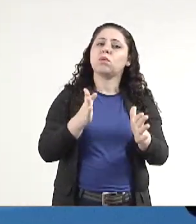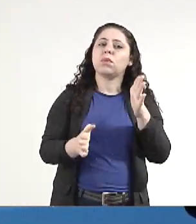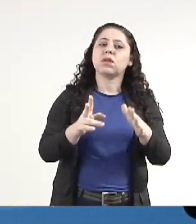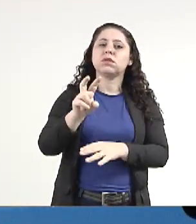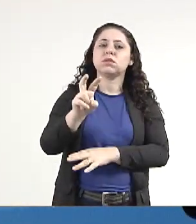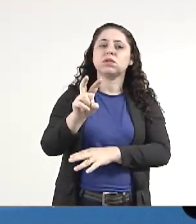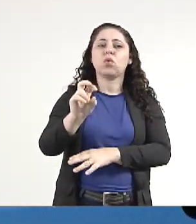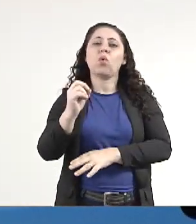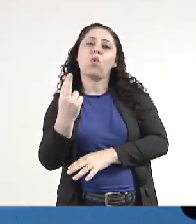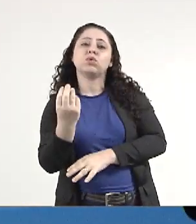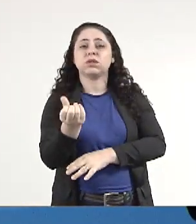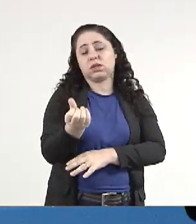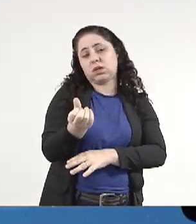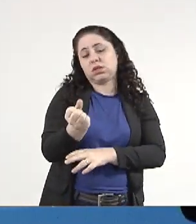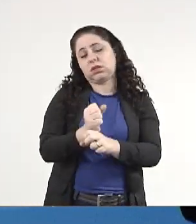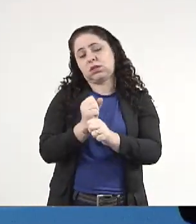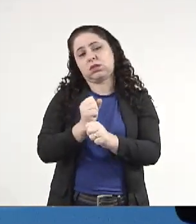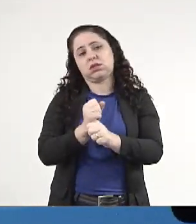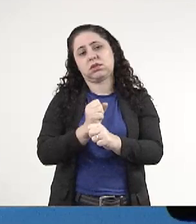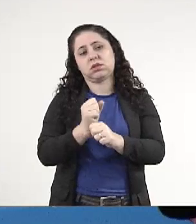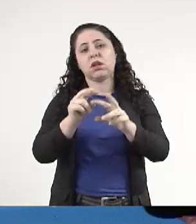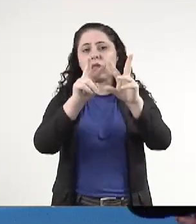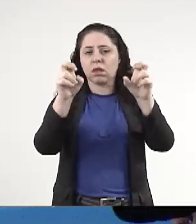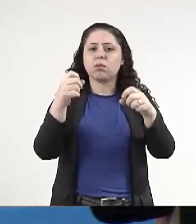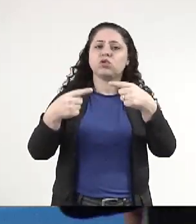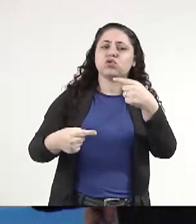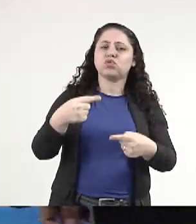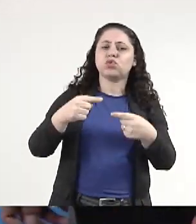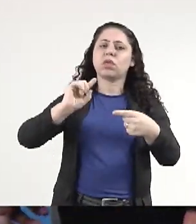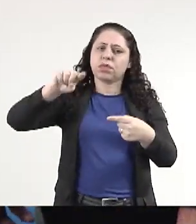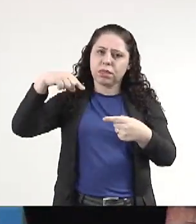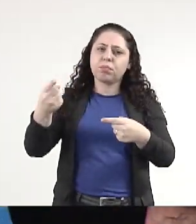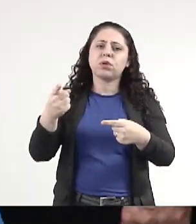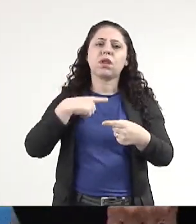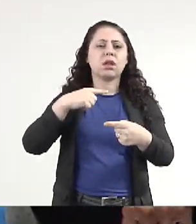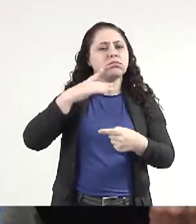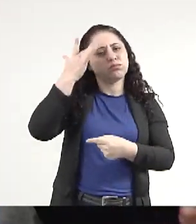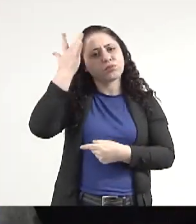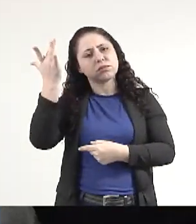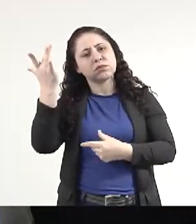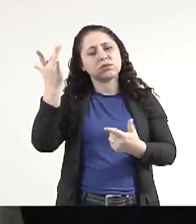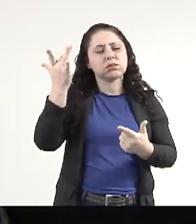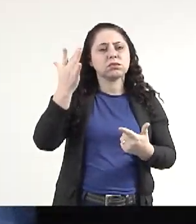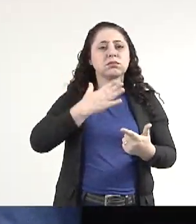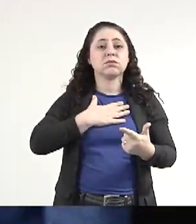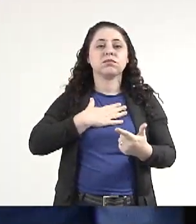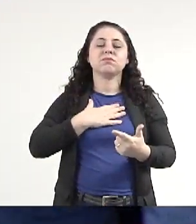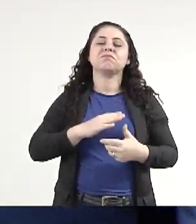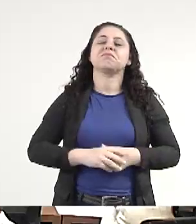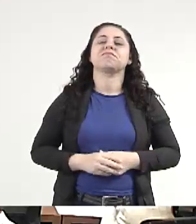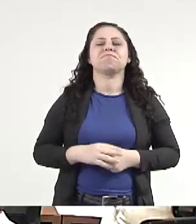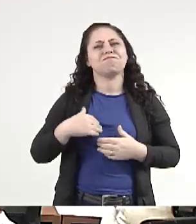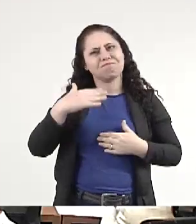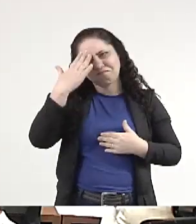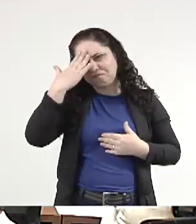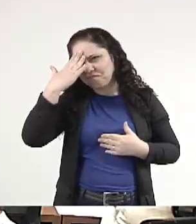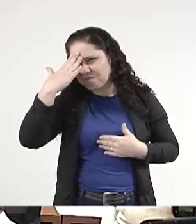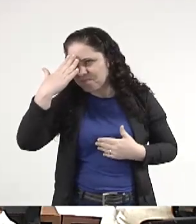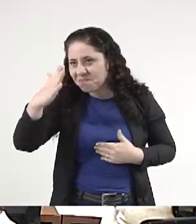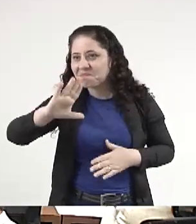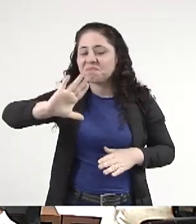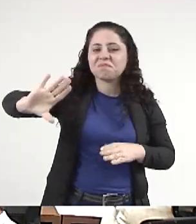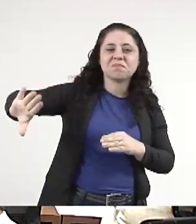de 5 ou de 6 anos. Isso é assunto para a gente discutir, é a minha ideia, deputado. Agradeço, incorporo o